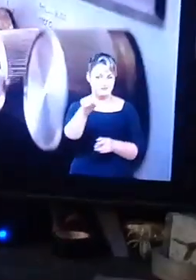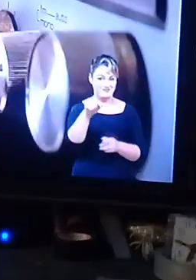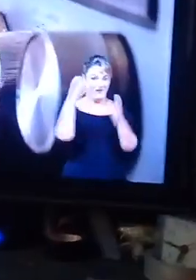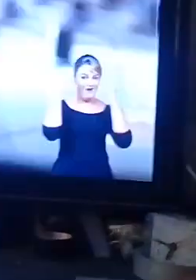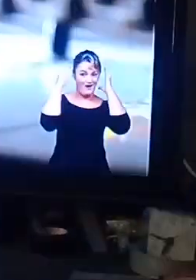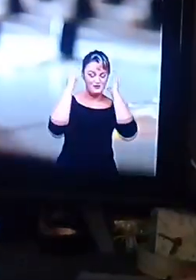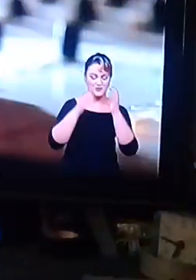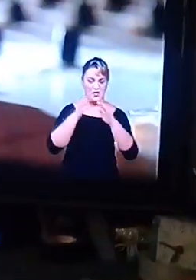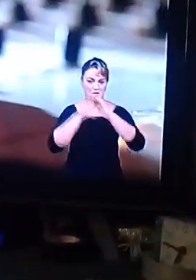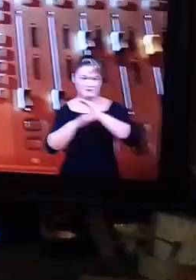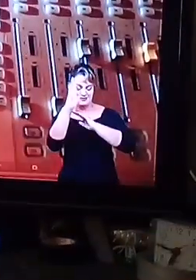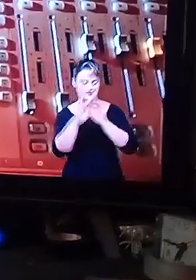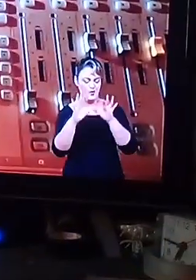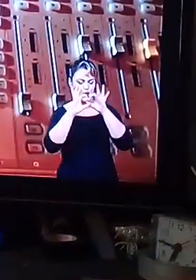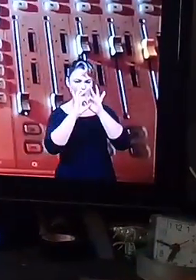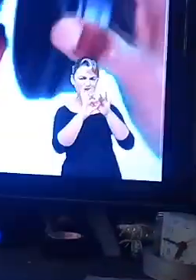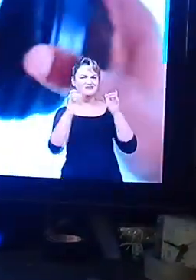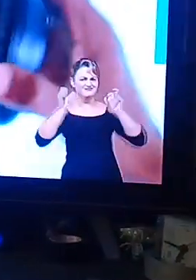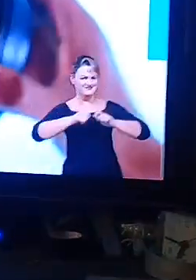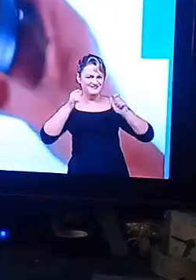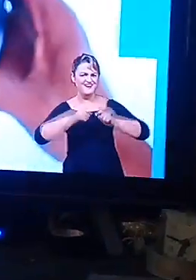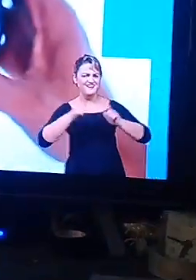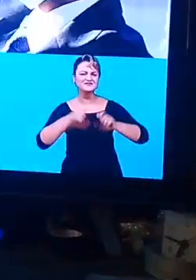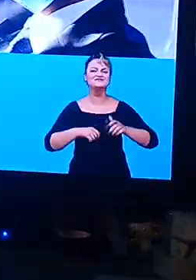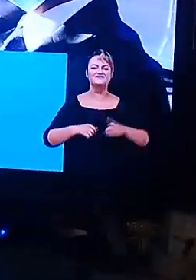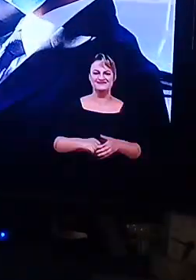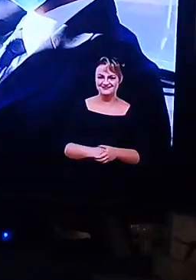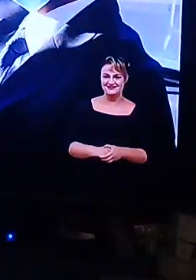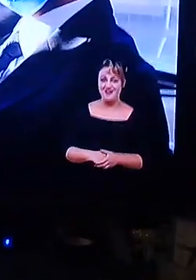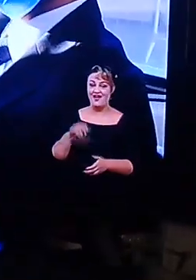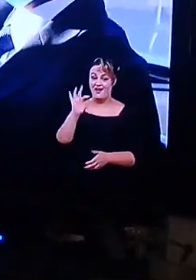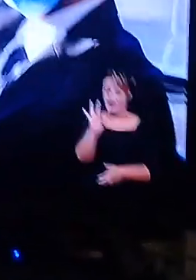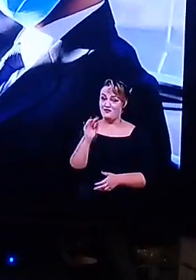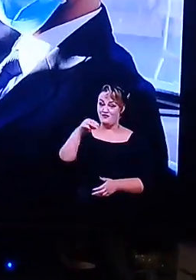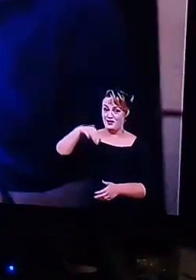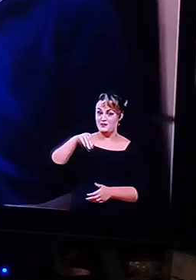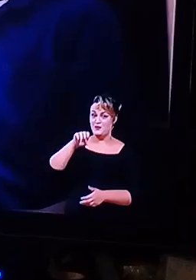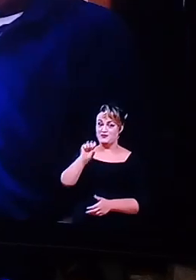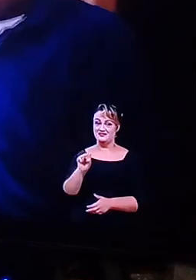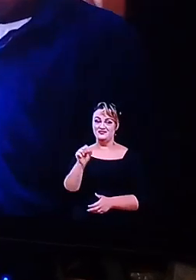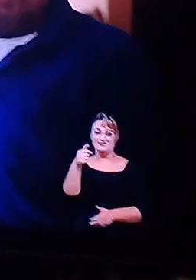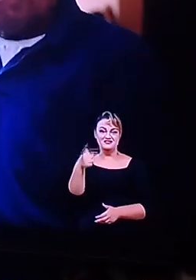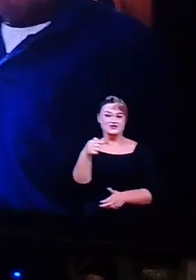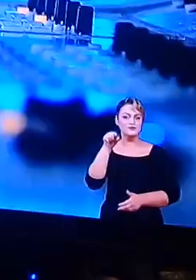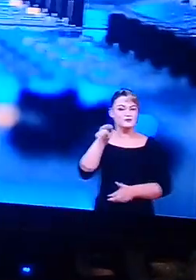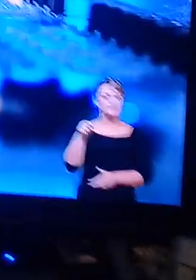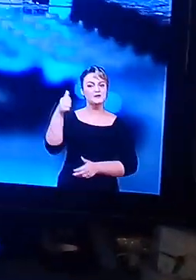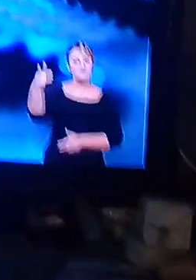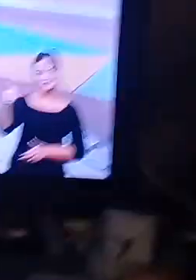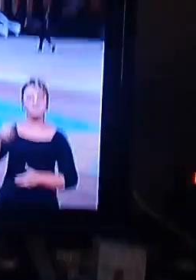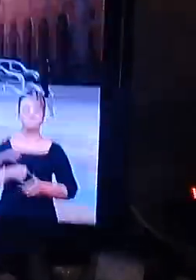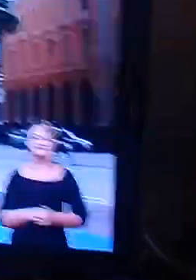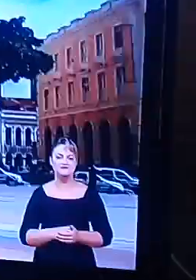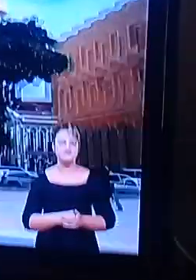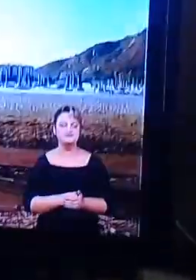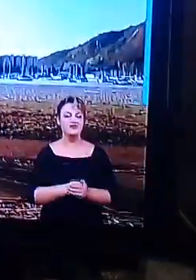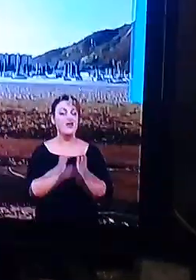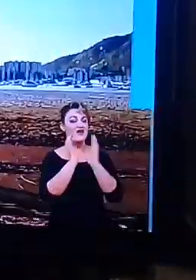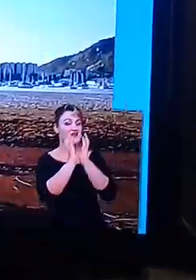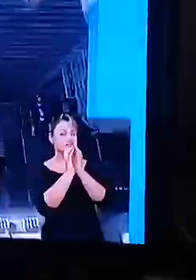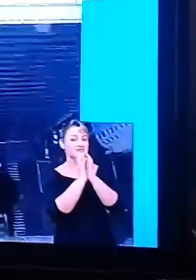agro O agrociclo O ciclo do agro Meu Deus É tudo um ciclo